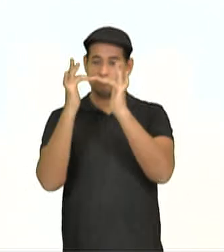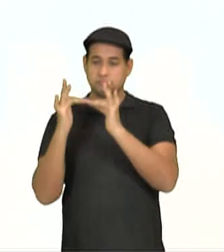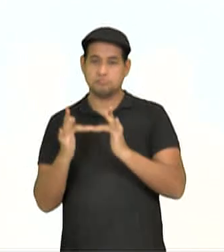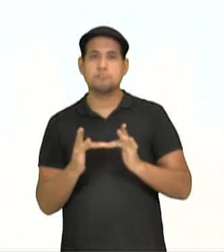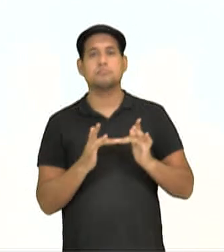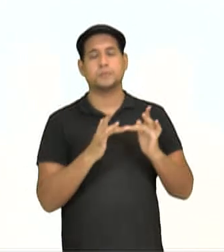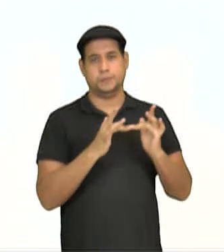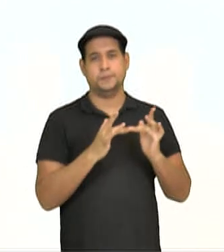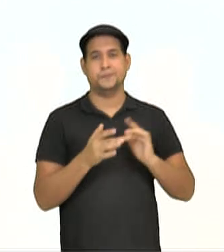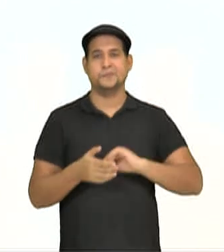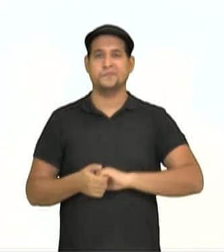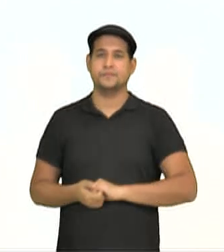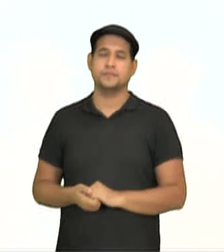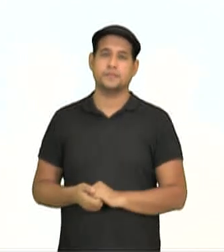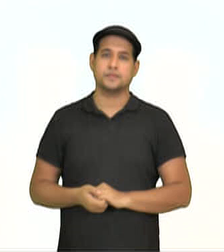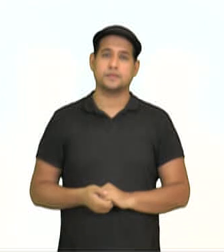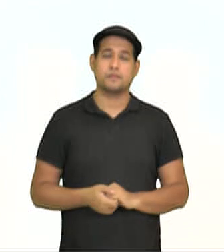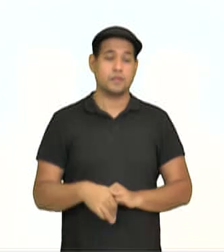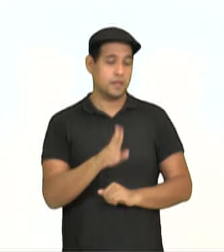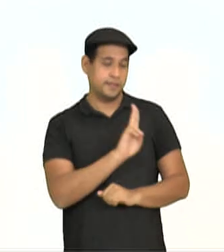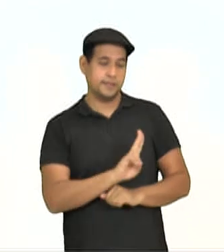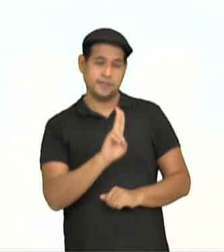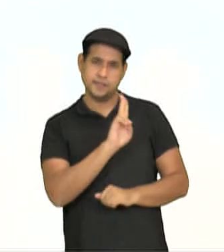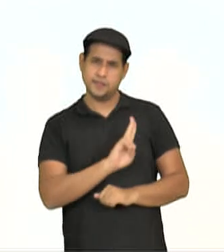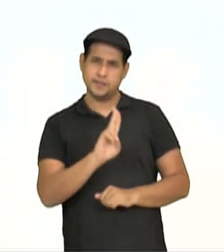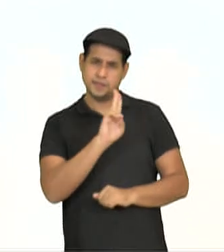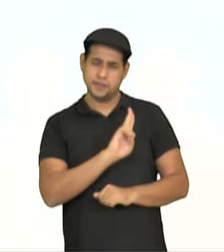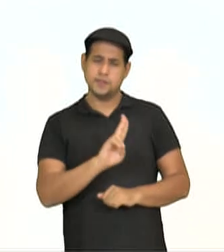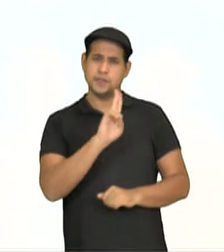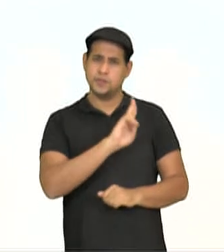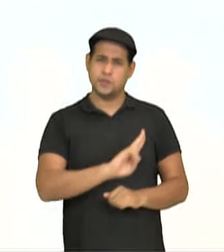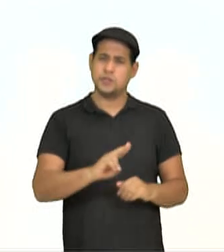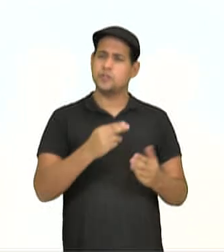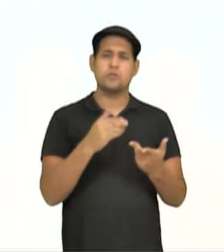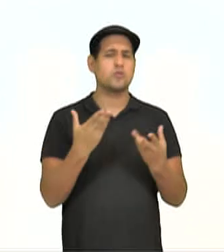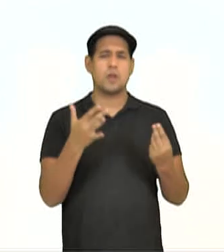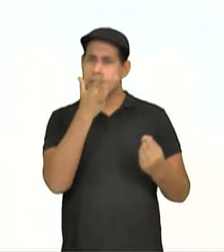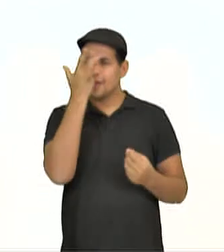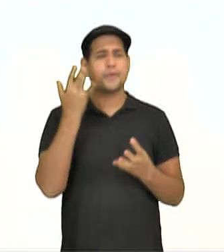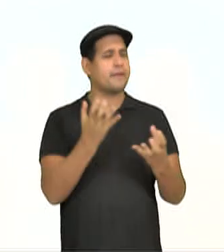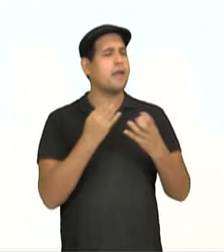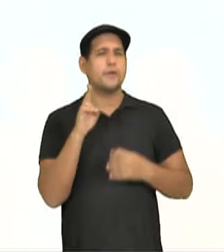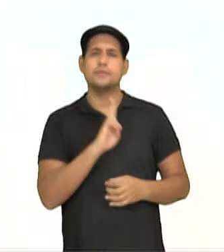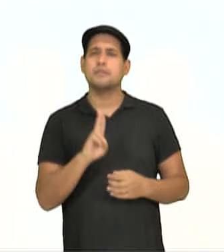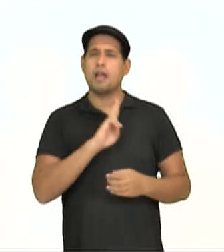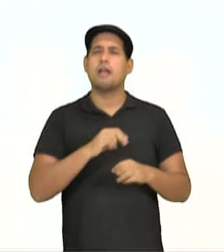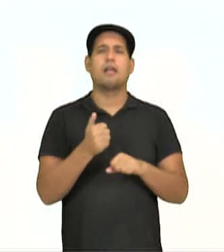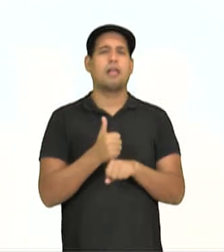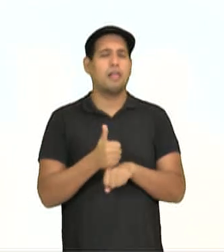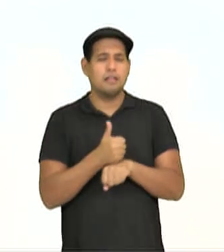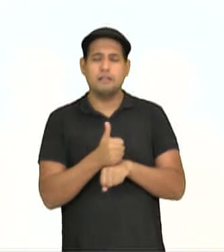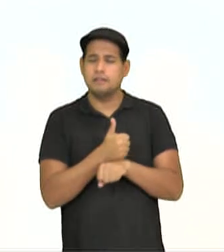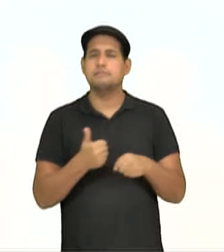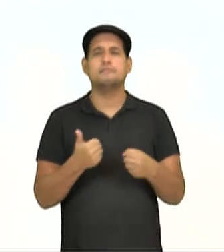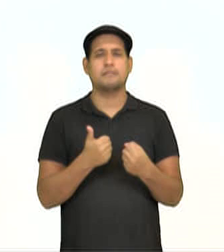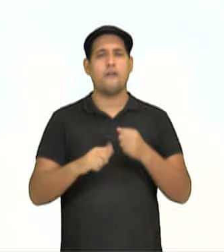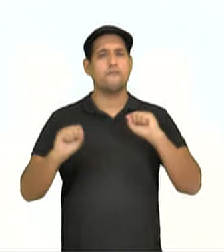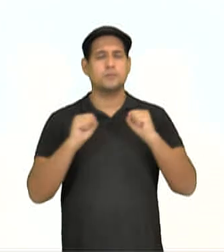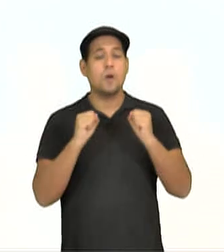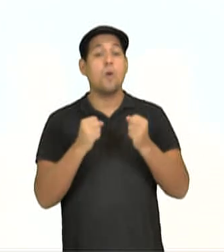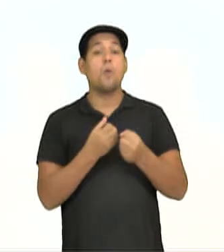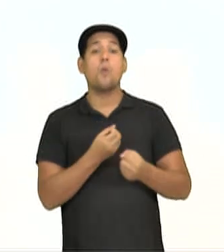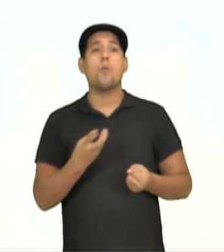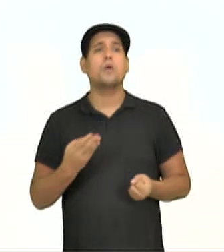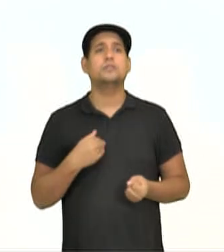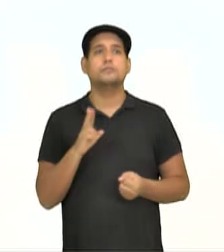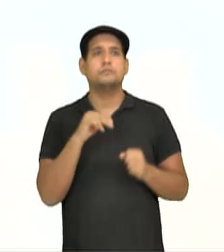mercado. O consumismo no mundo, então a questão de consumir, é o consumir, o consumismo é o quanto eu